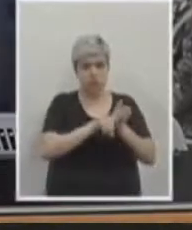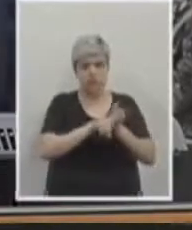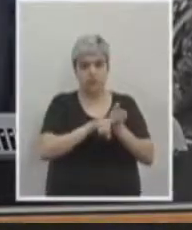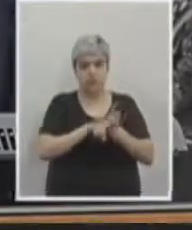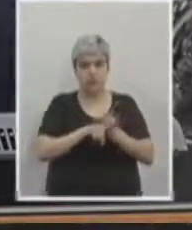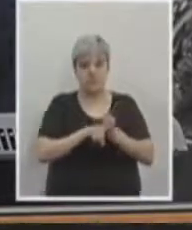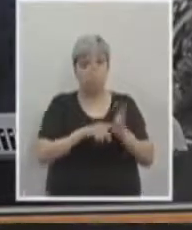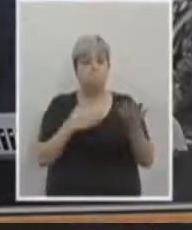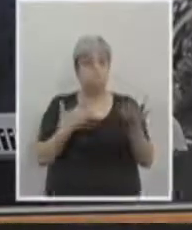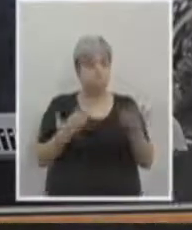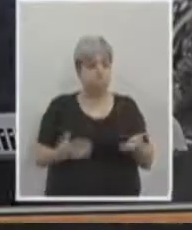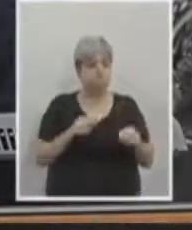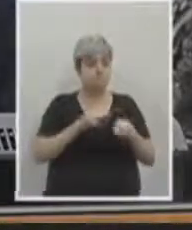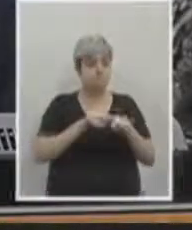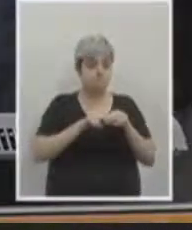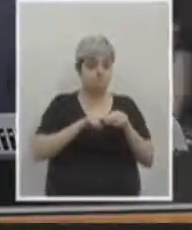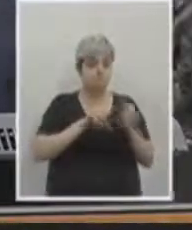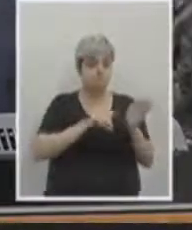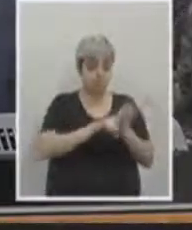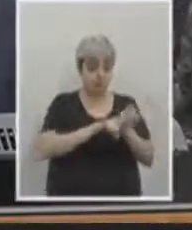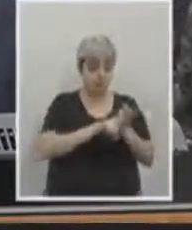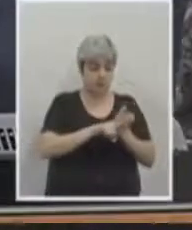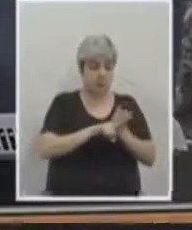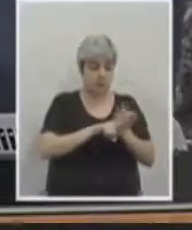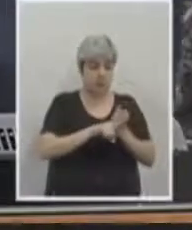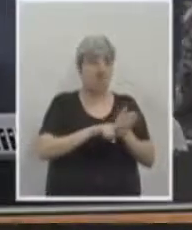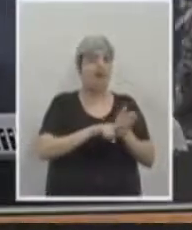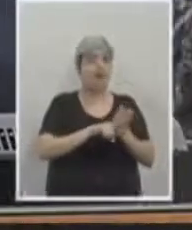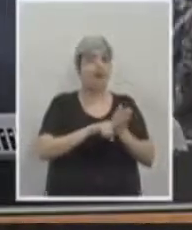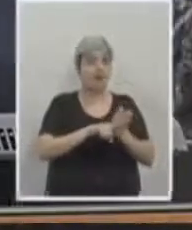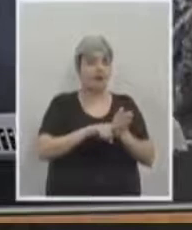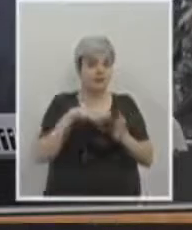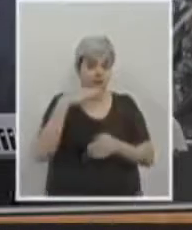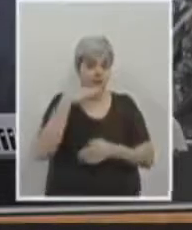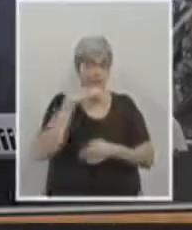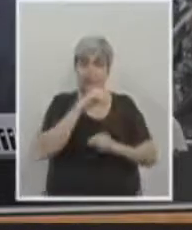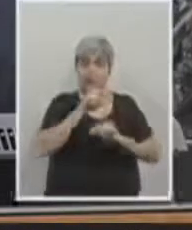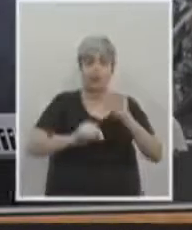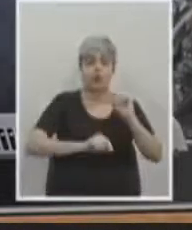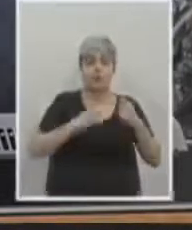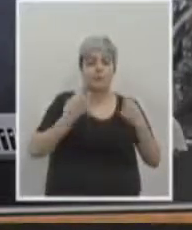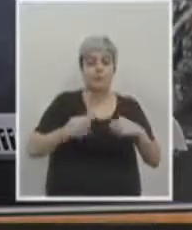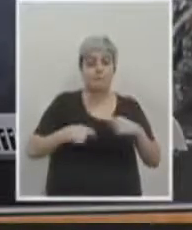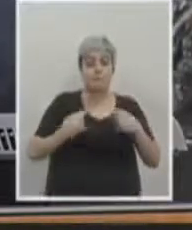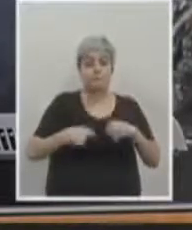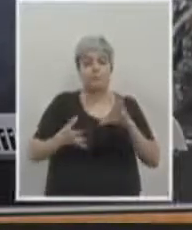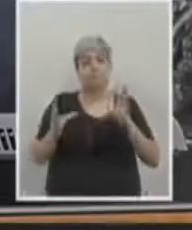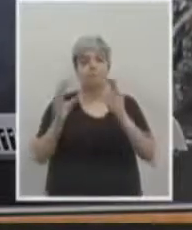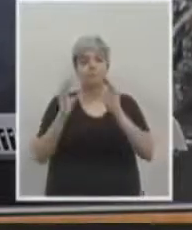desse censo, chegou-se à conclusão quais eram as necessidades de educação especial,